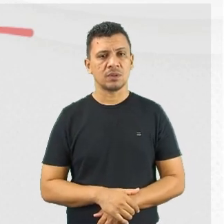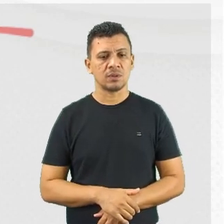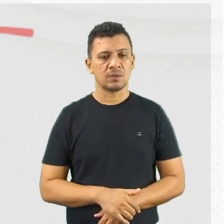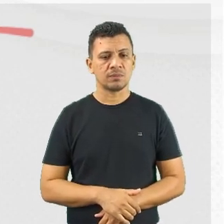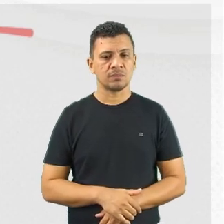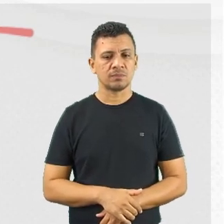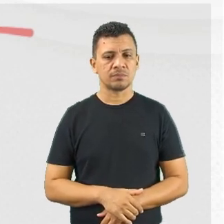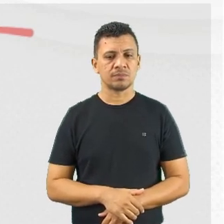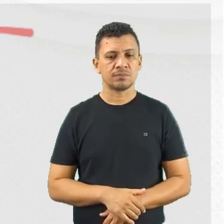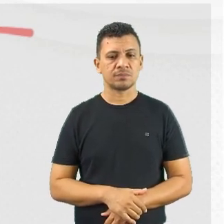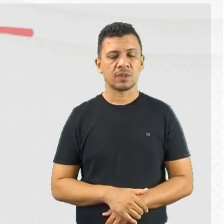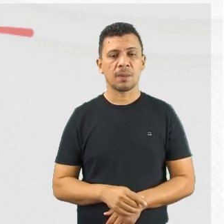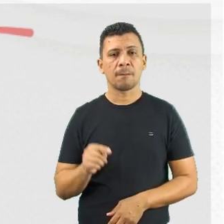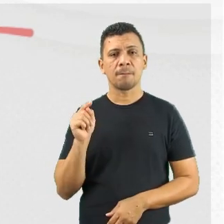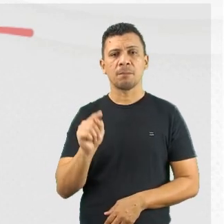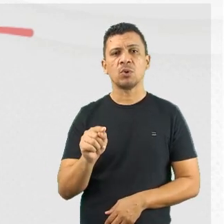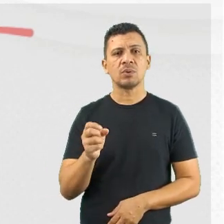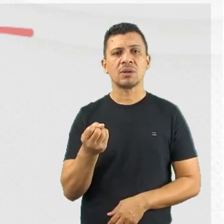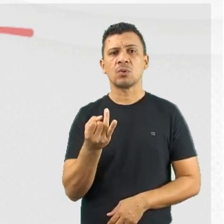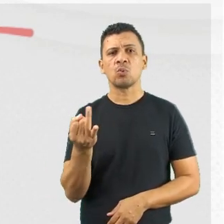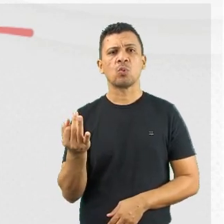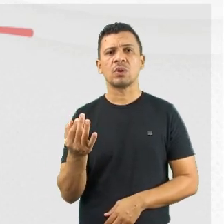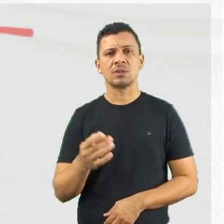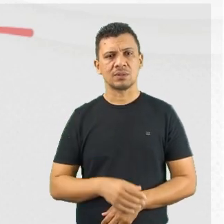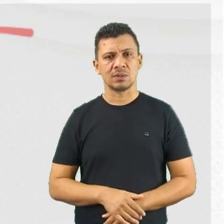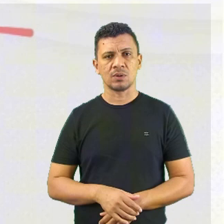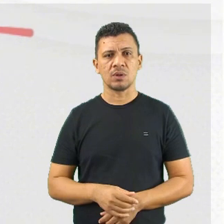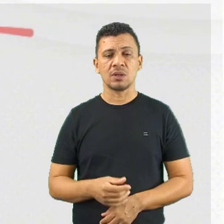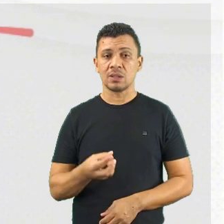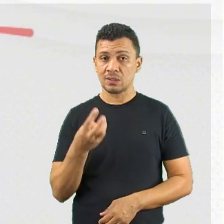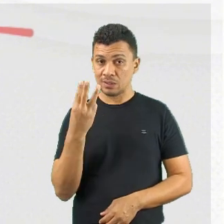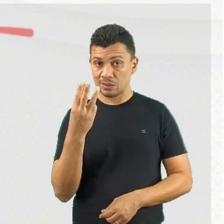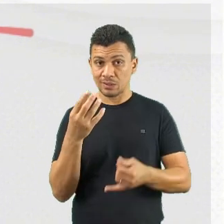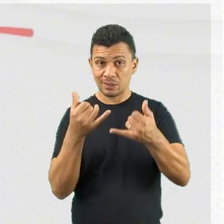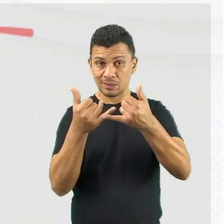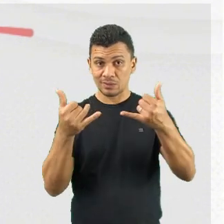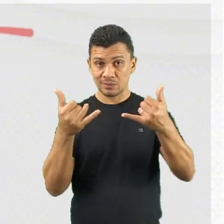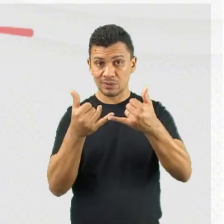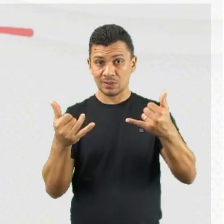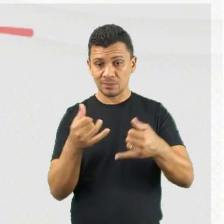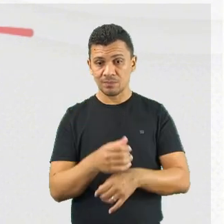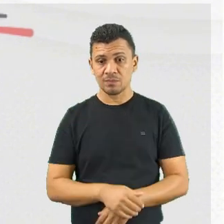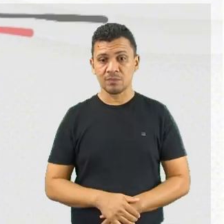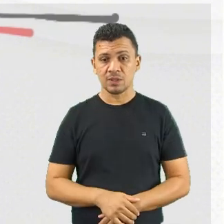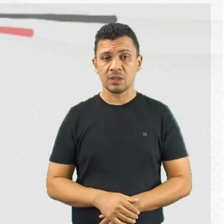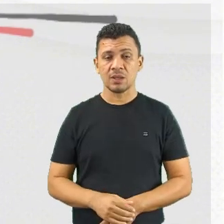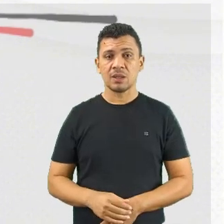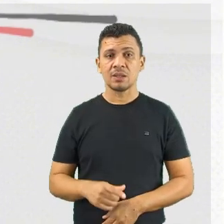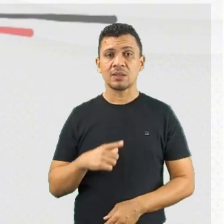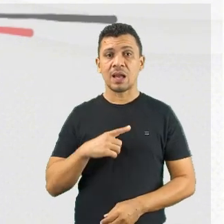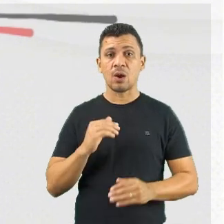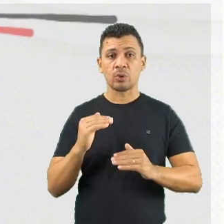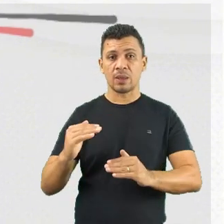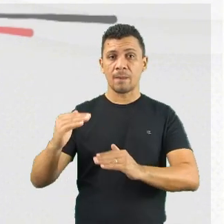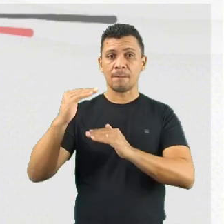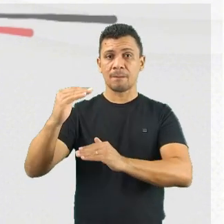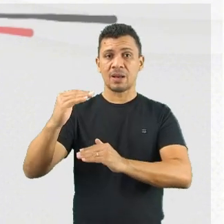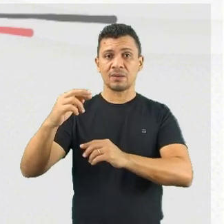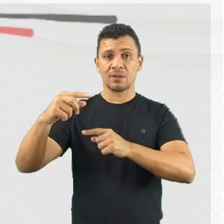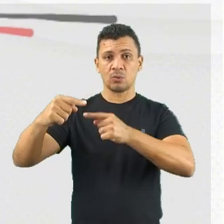ó. Tem quantas linhas aí? 3. Então significa que quem está em cima está em paralelo com quem está